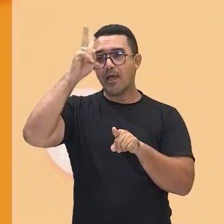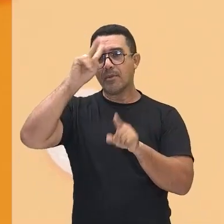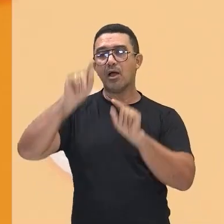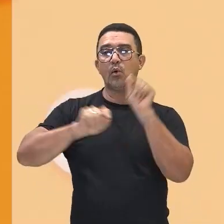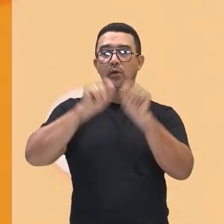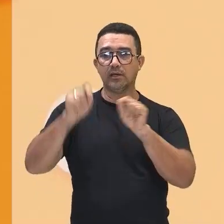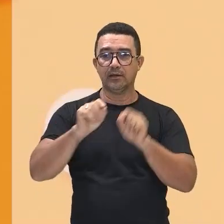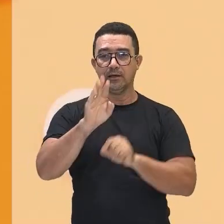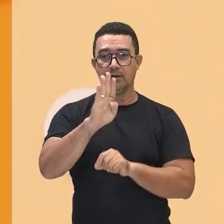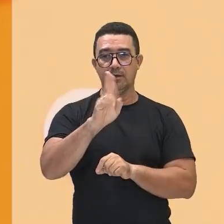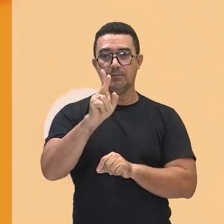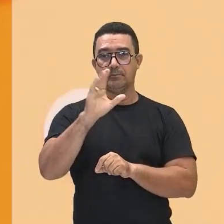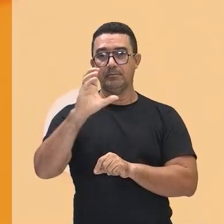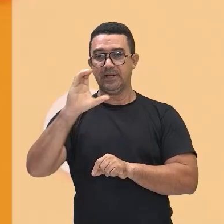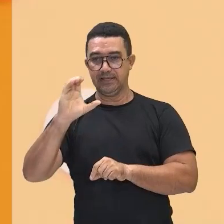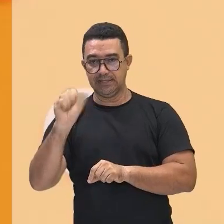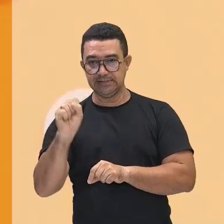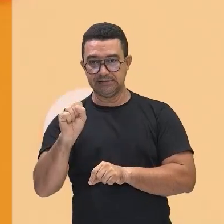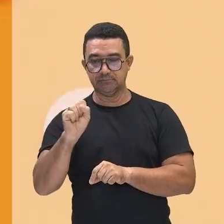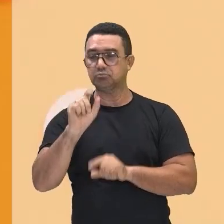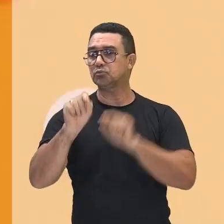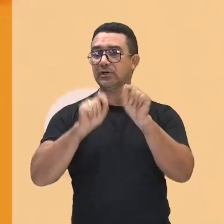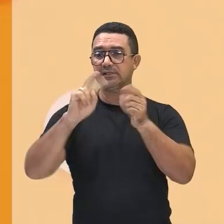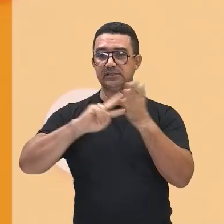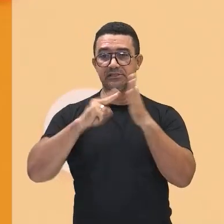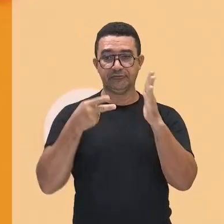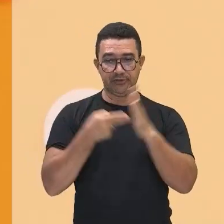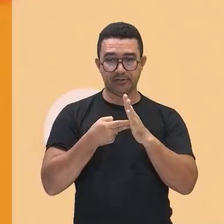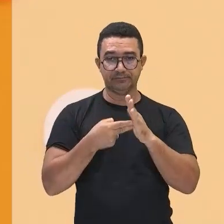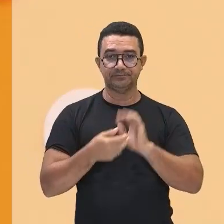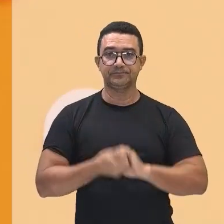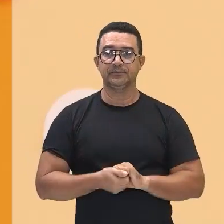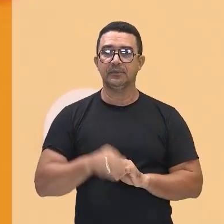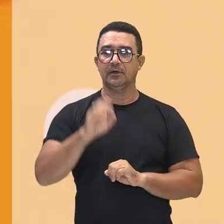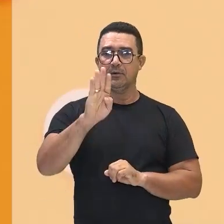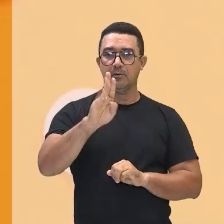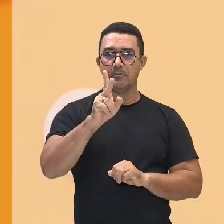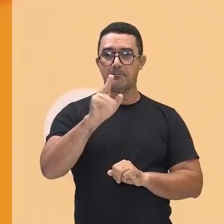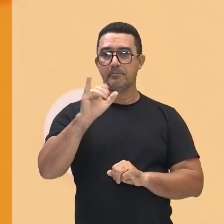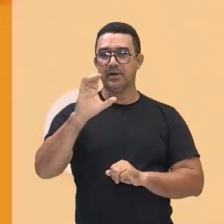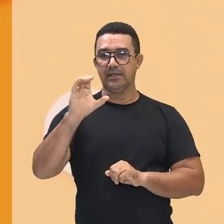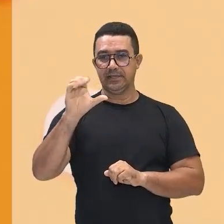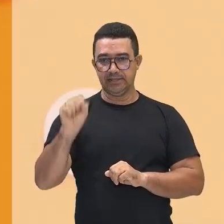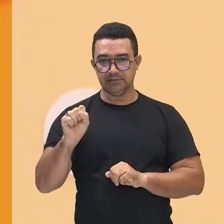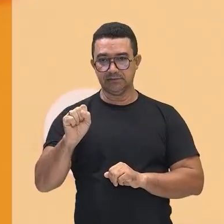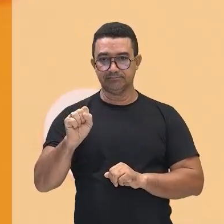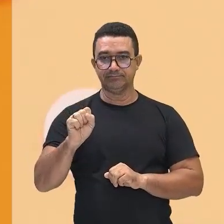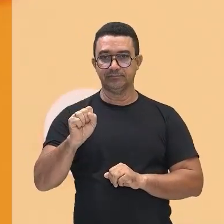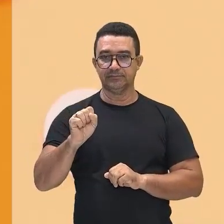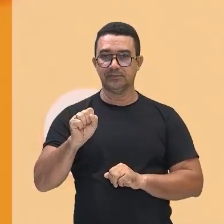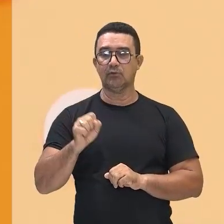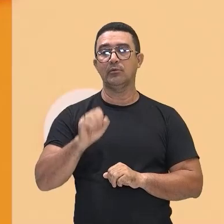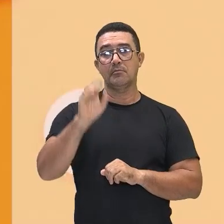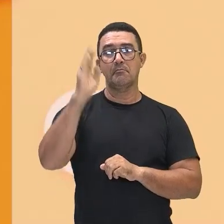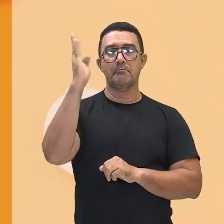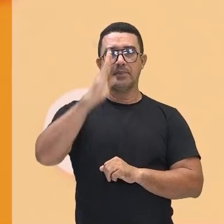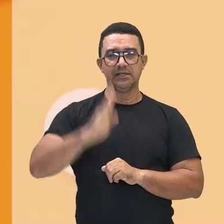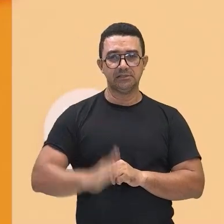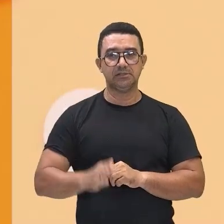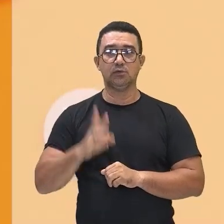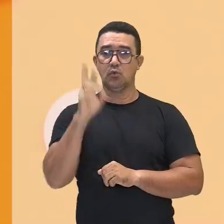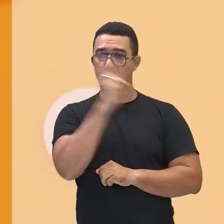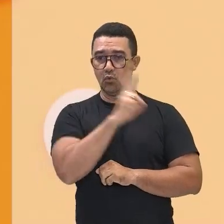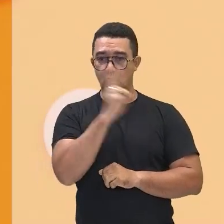BRICS, né? O que vai ser o BRICS, gente? O BRICS vai ter aí a sigla dos países, né? Brasil,